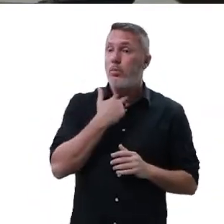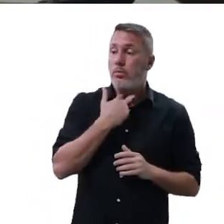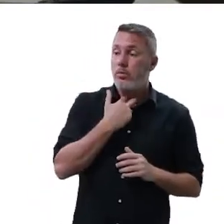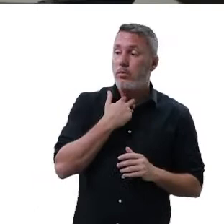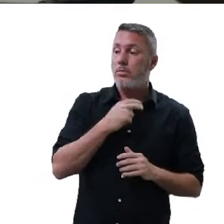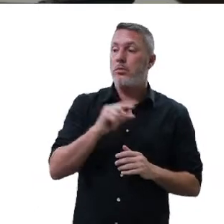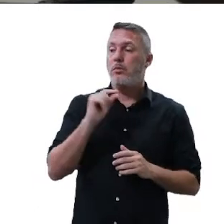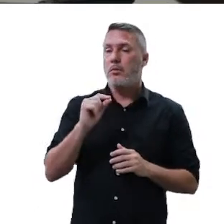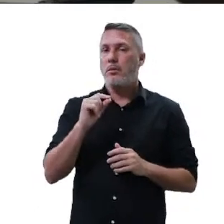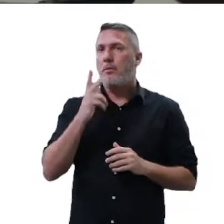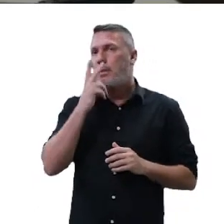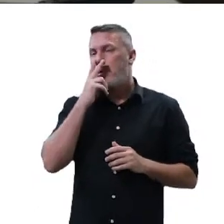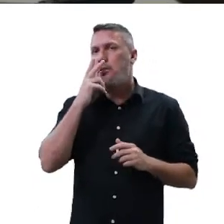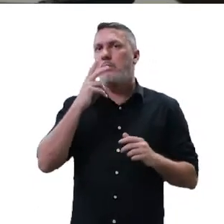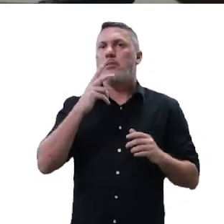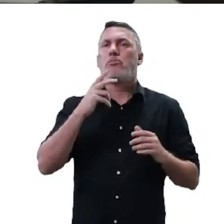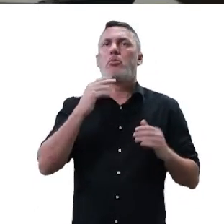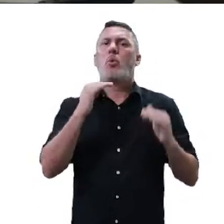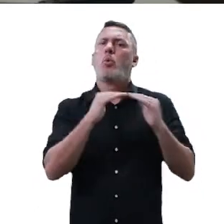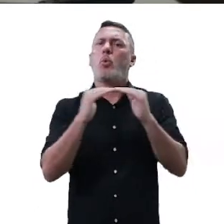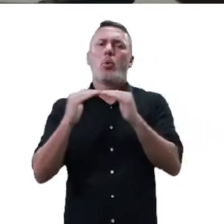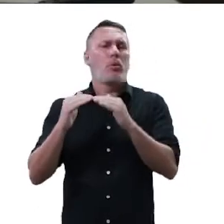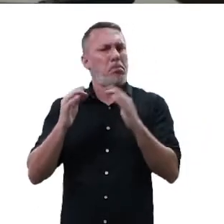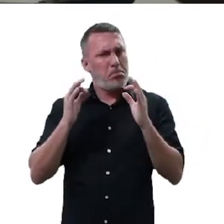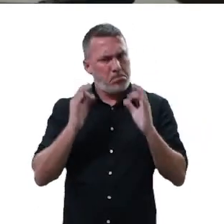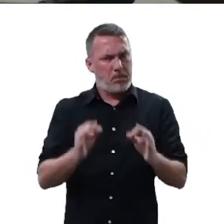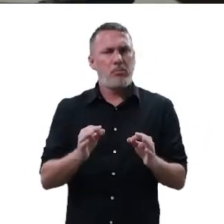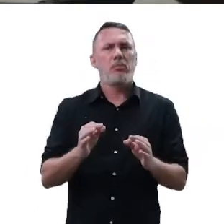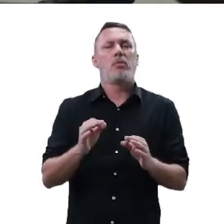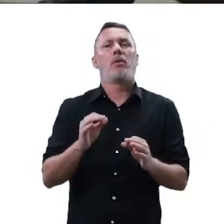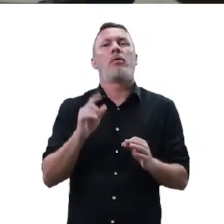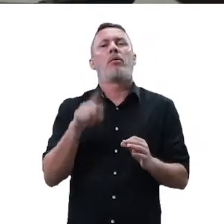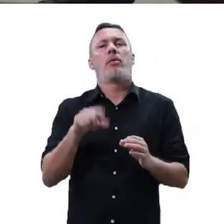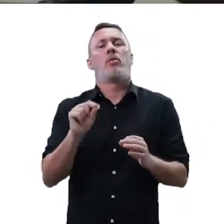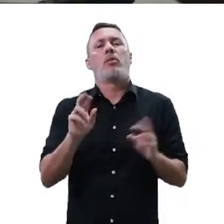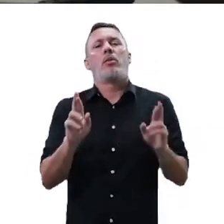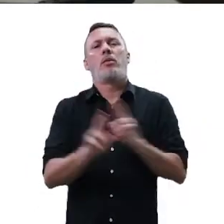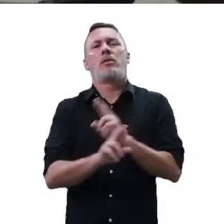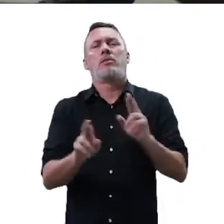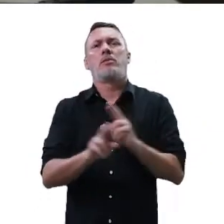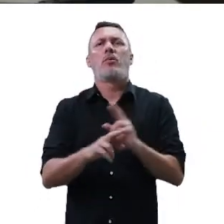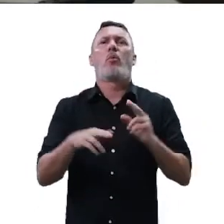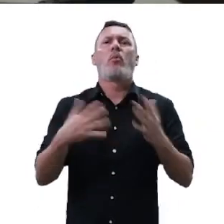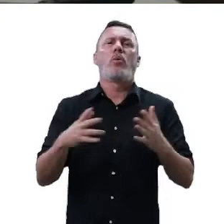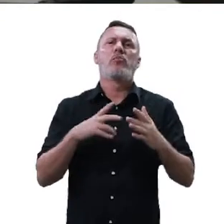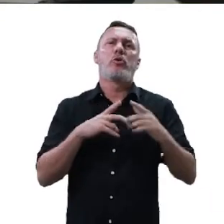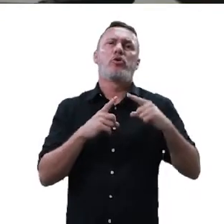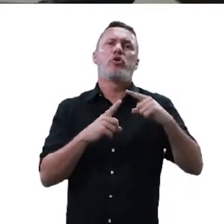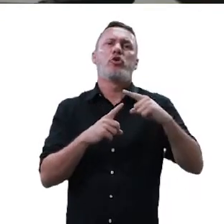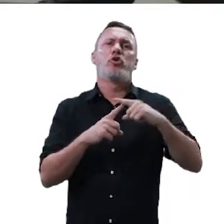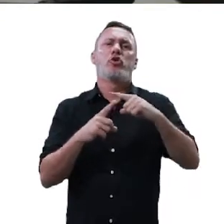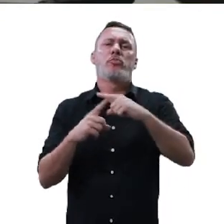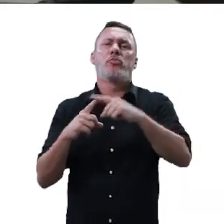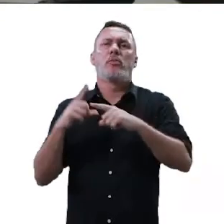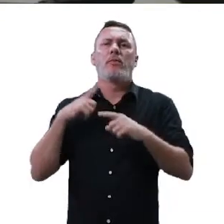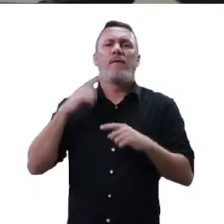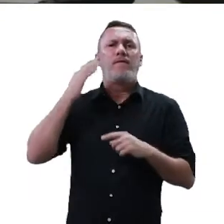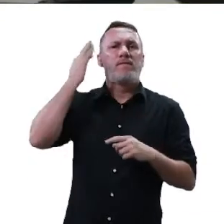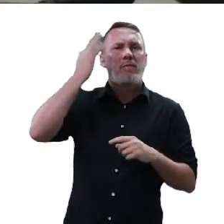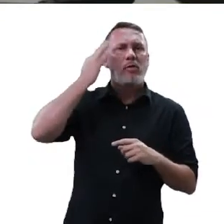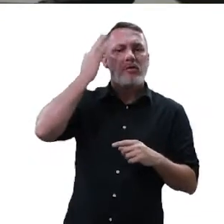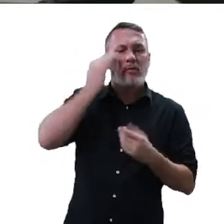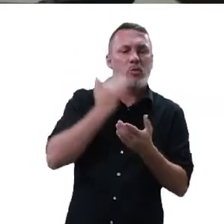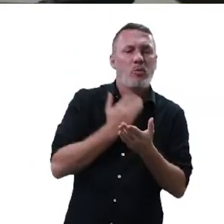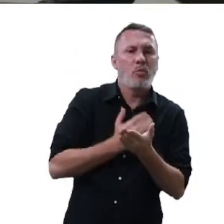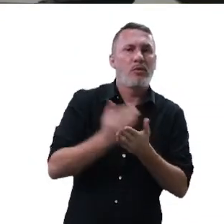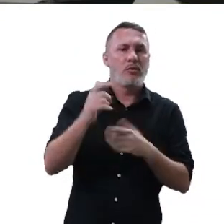que a gente não pode, não há nenhuma divergência, é com relação a que tipo de